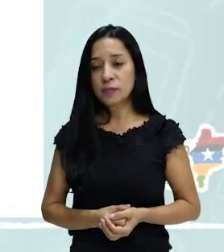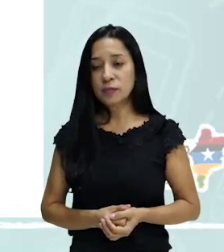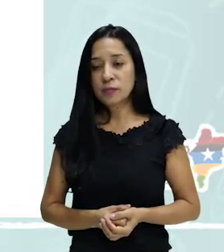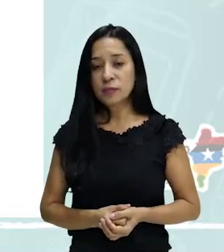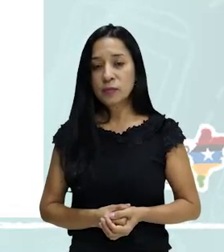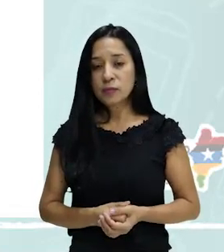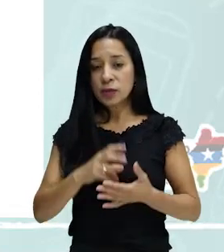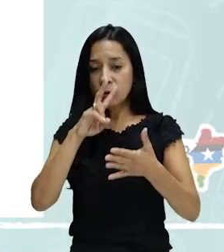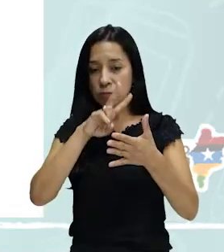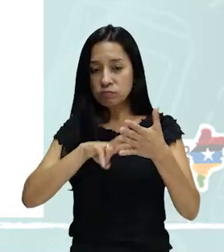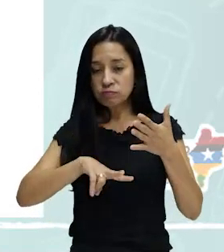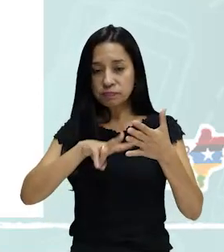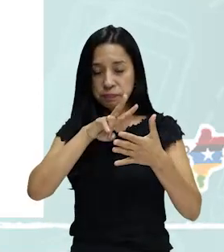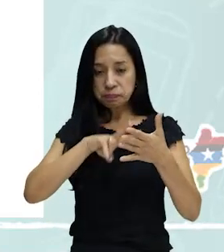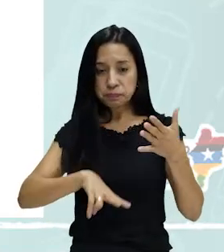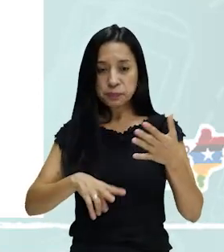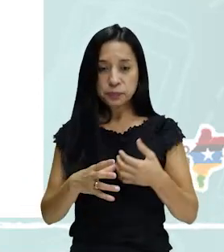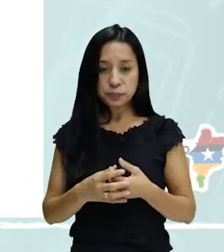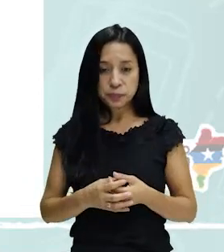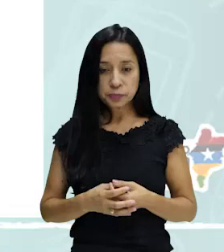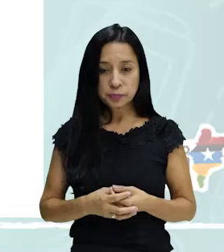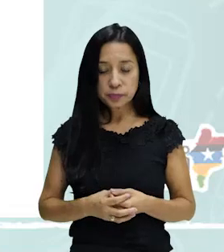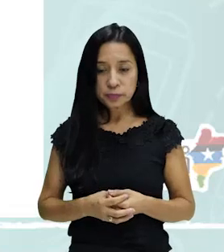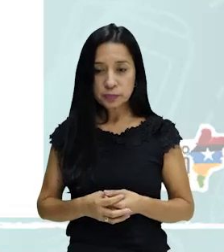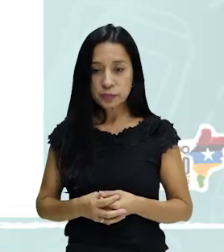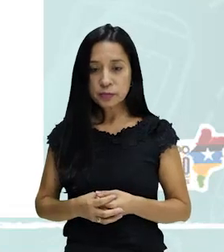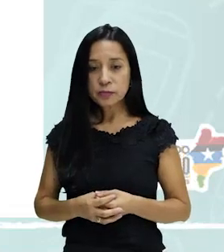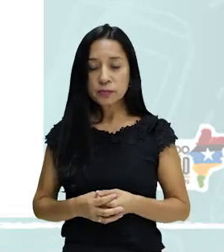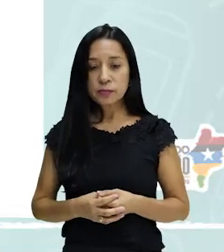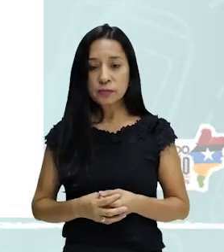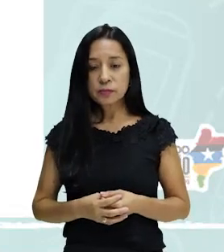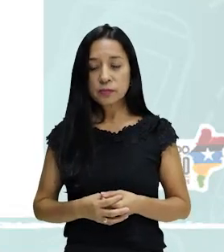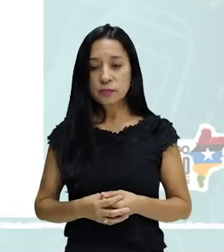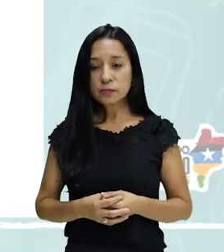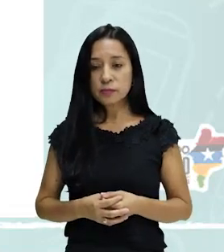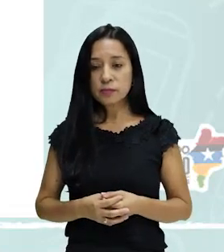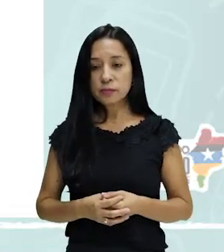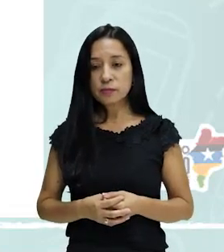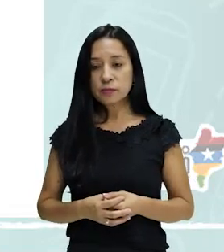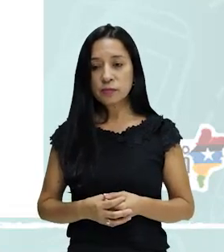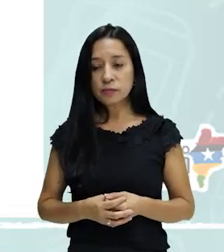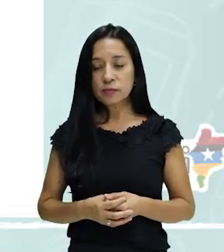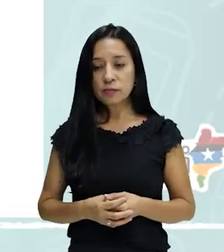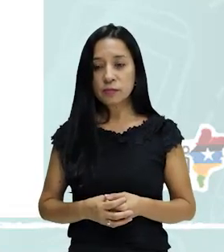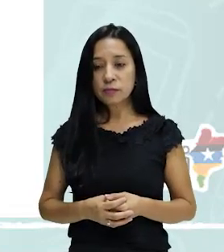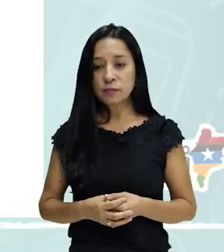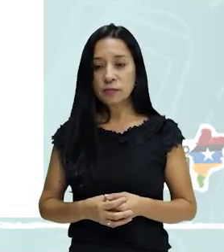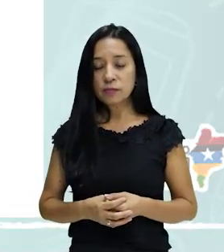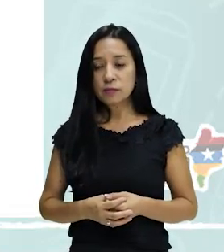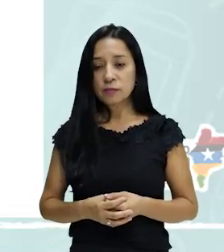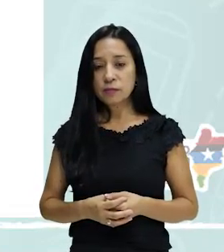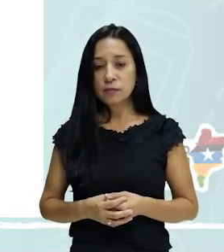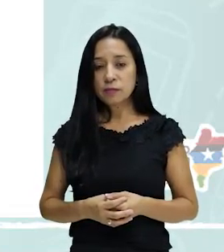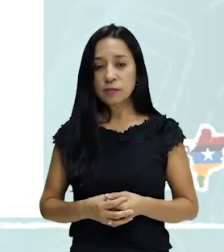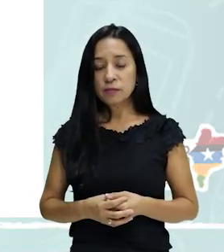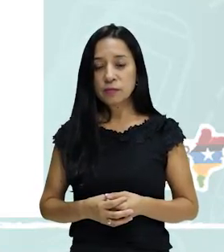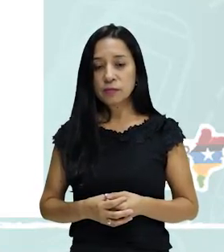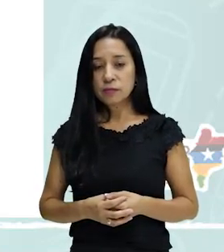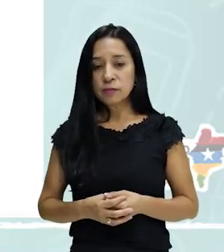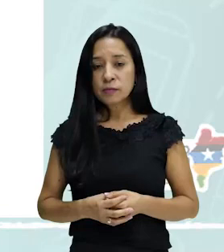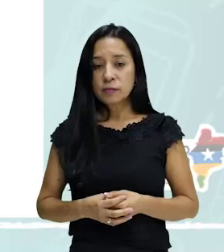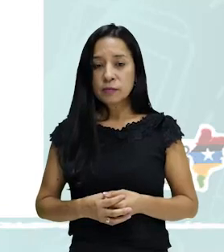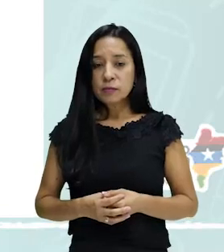né? Um motor suspende através de um cabo de aço um enorme peso, né? Um martelo, bem como eu falei,